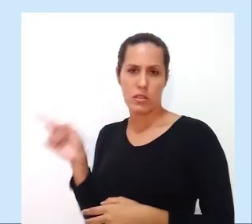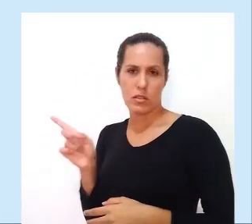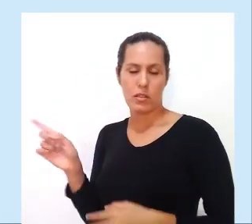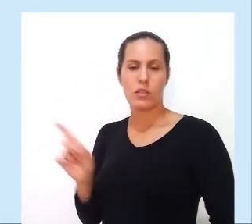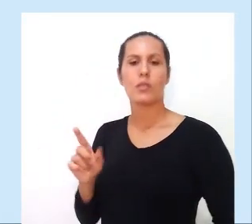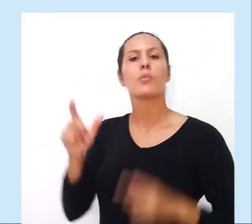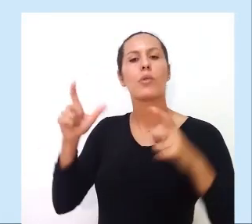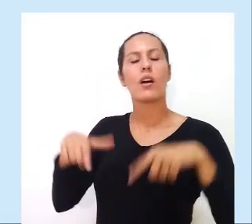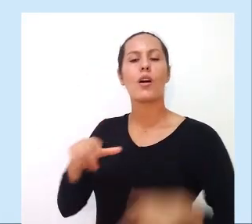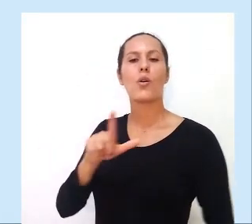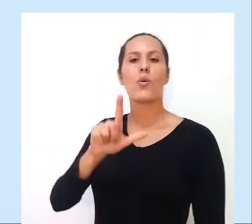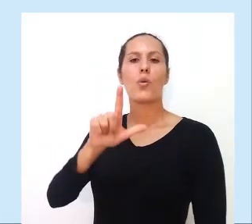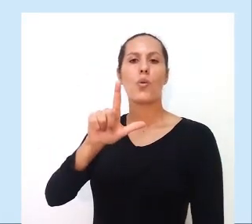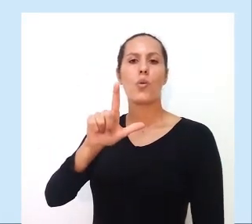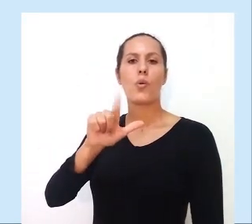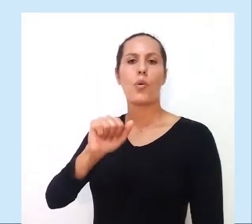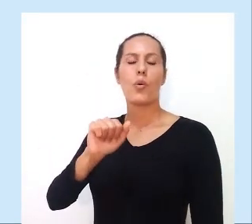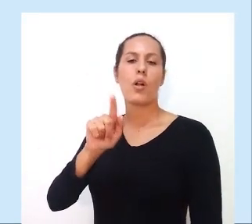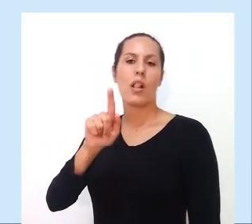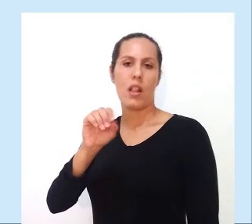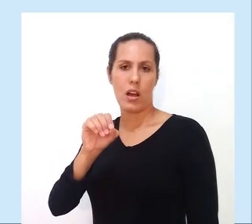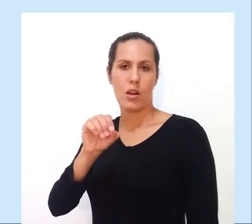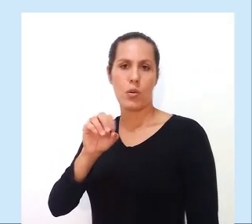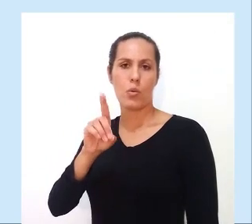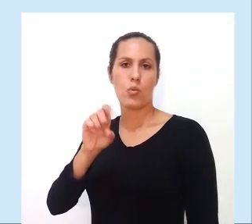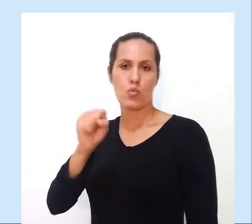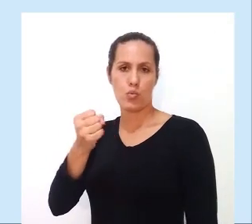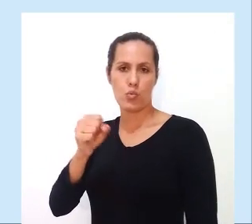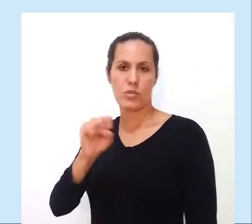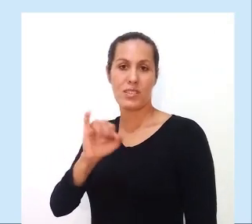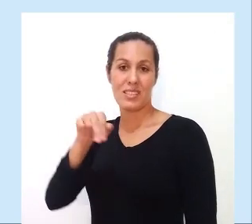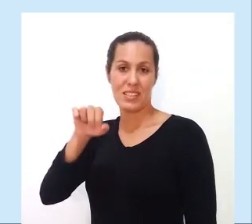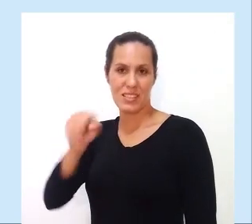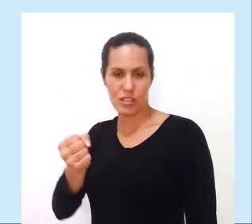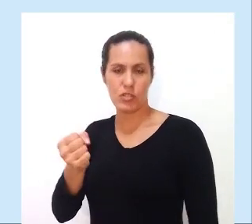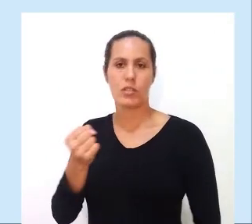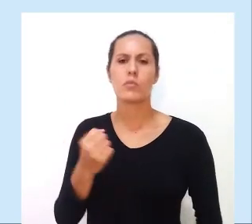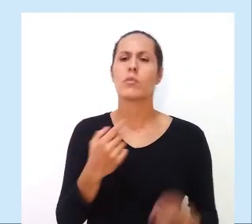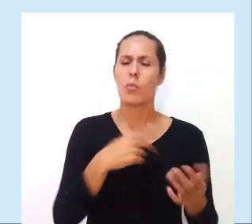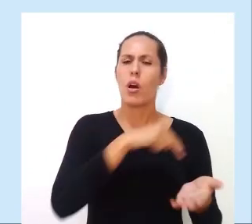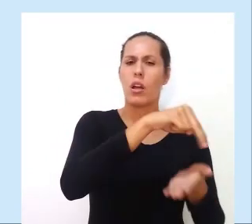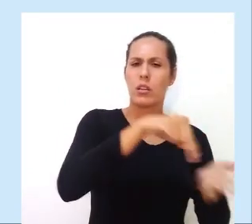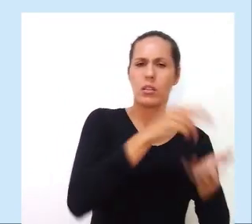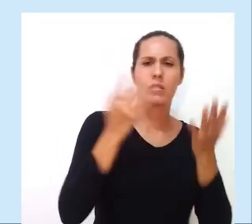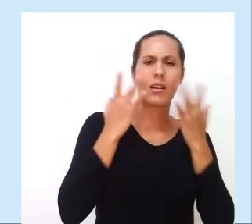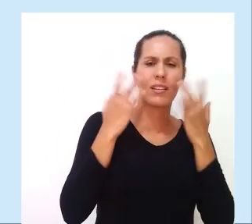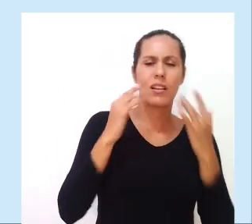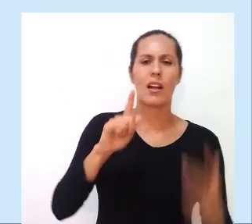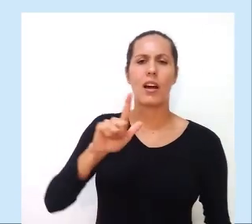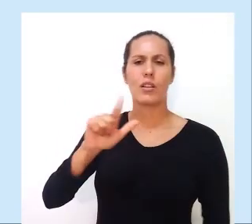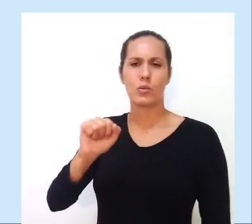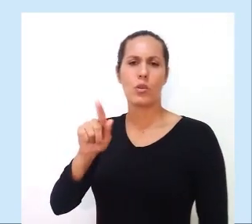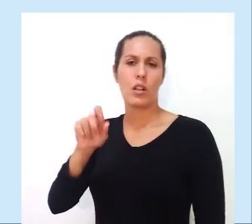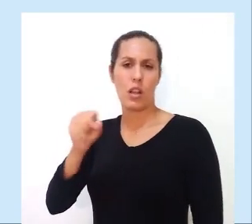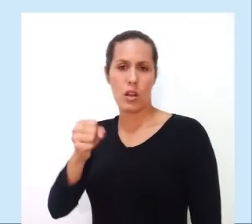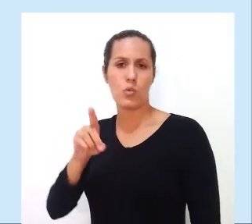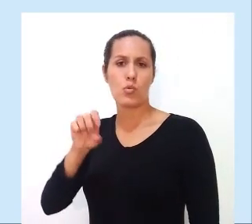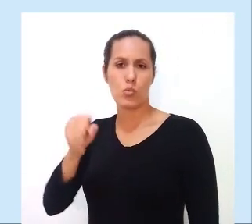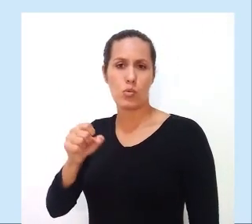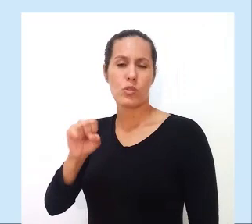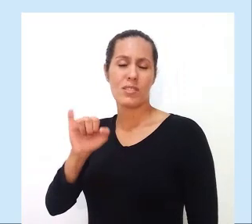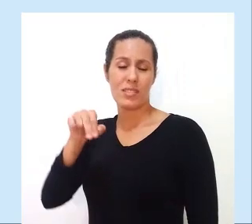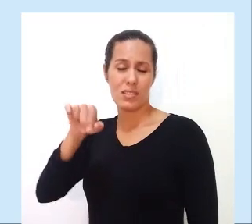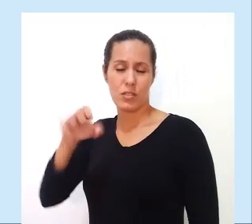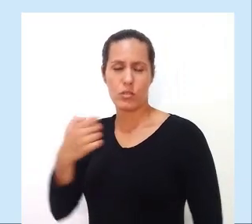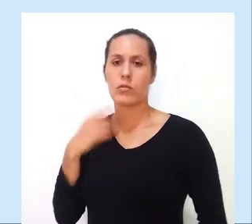exemplo desse é o Lago dos Cisnes. Aí vocês colocam dança teatral Lago dos Cisnes, que vocês vão conseguir assistir o